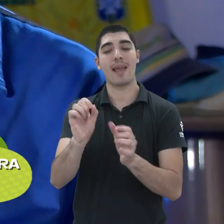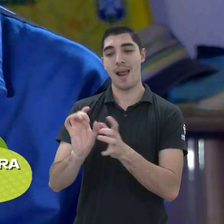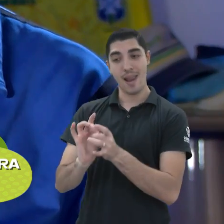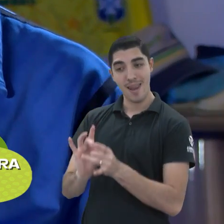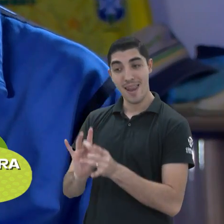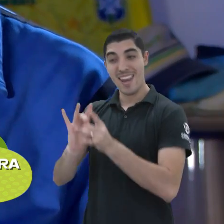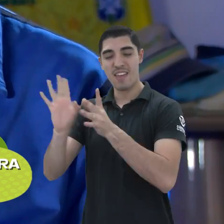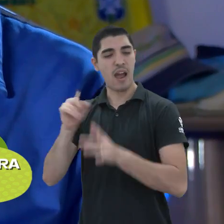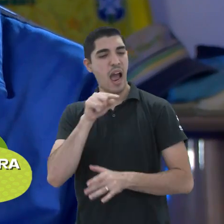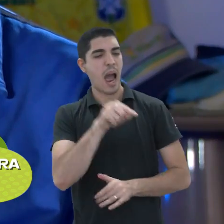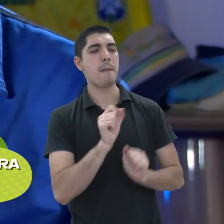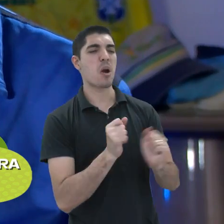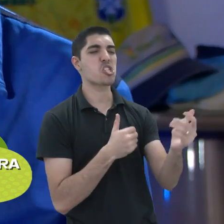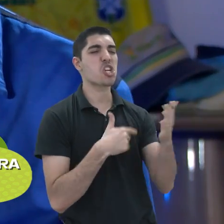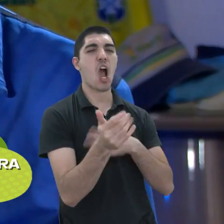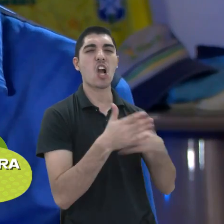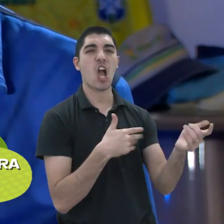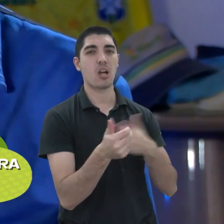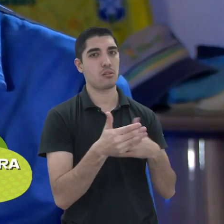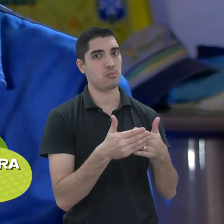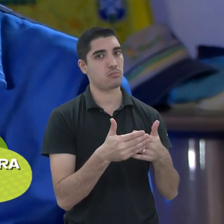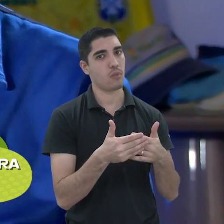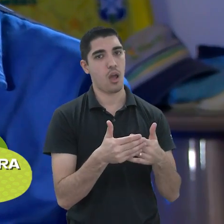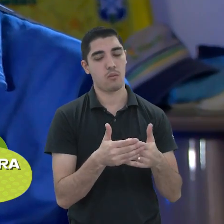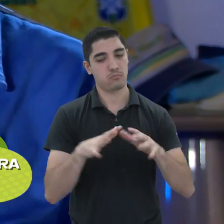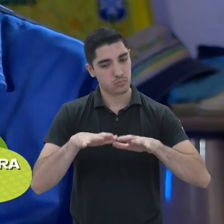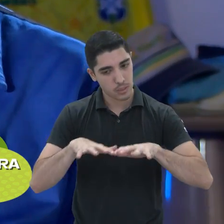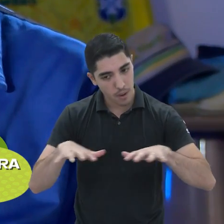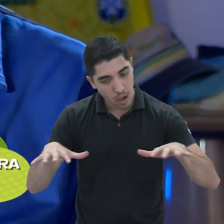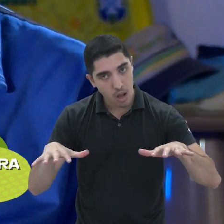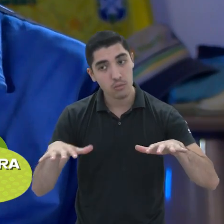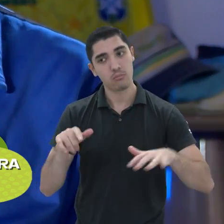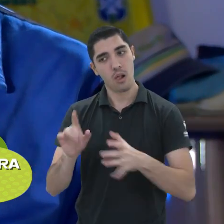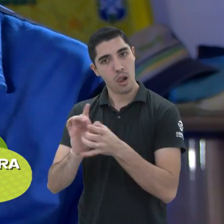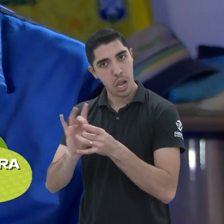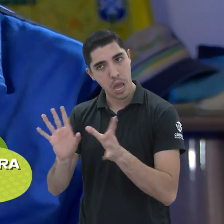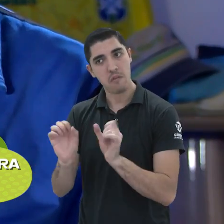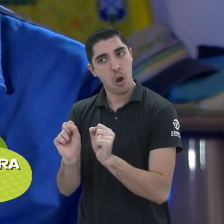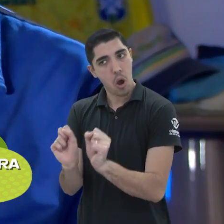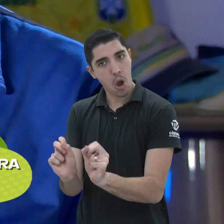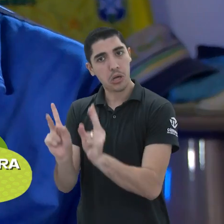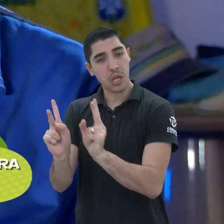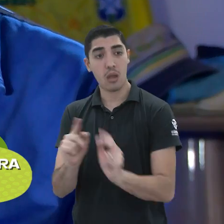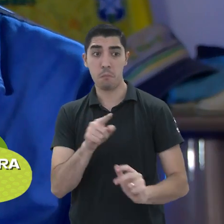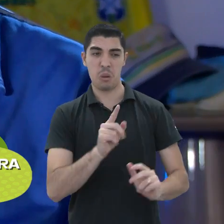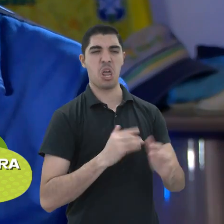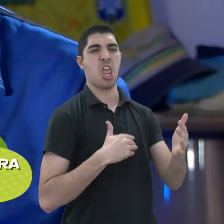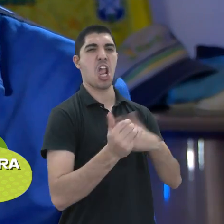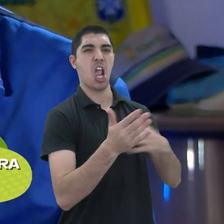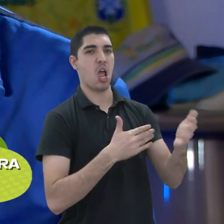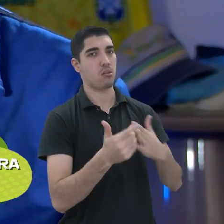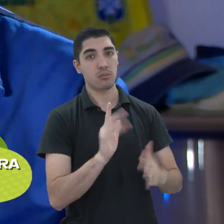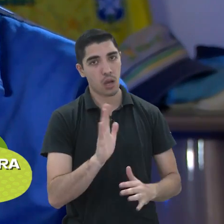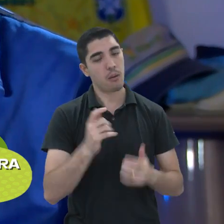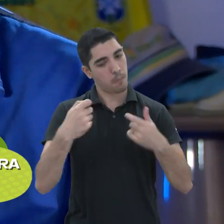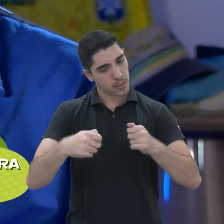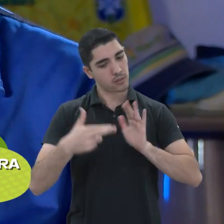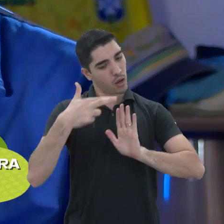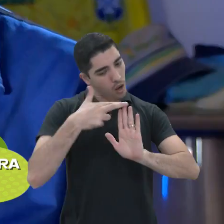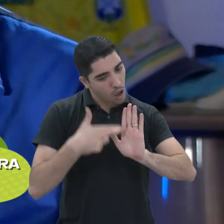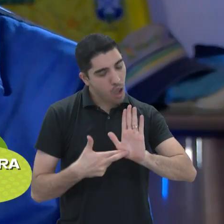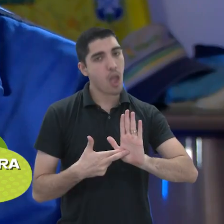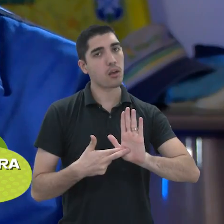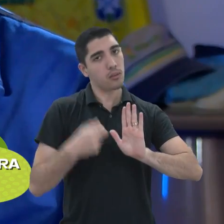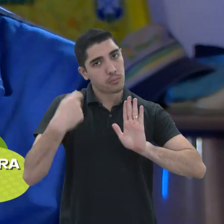liberdade com liberalidade. Então, esses limites têm que ser